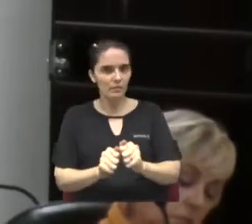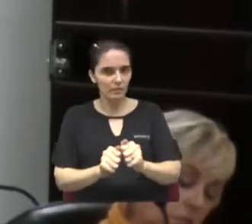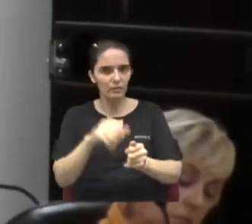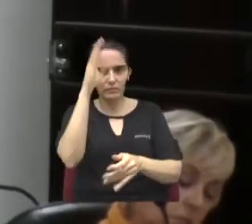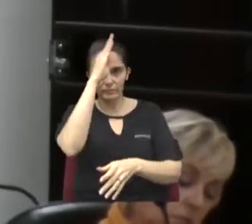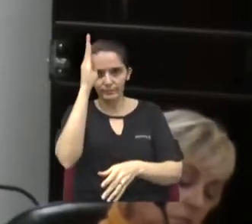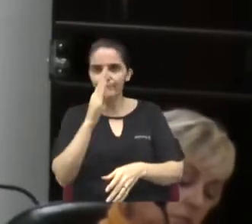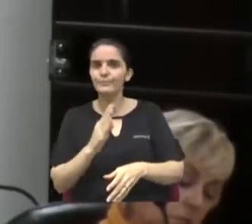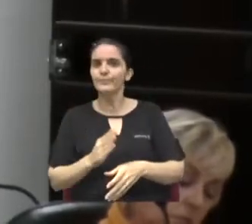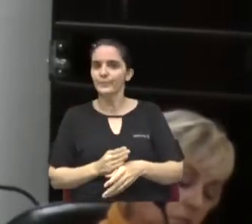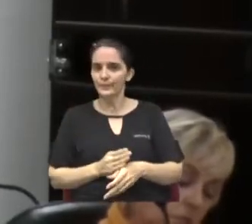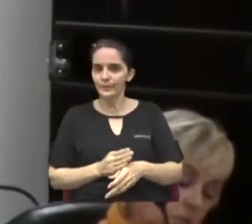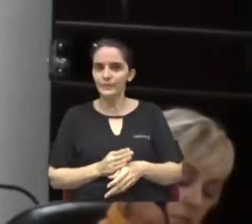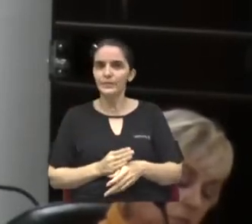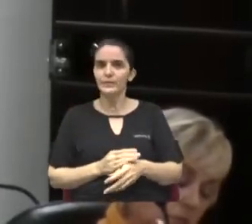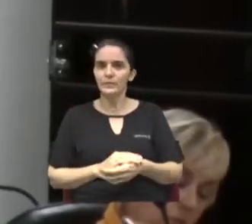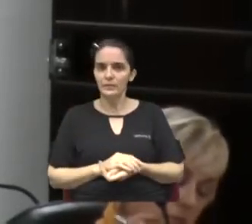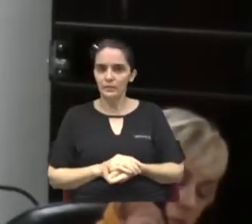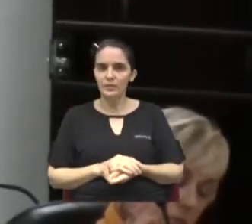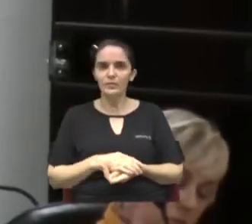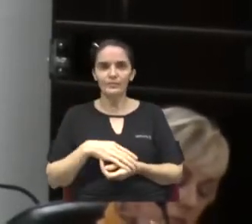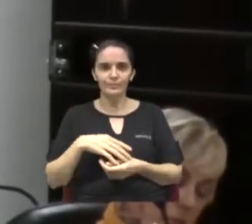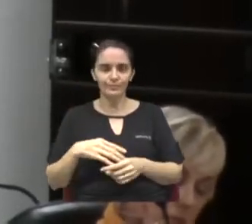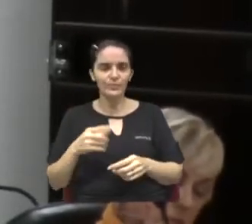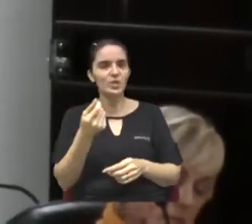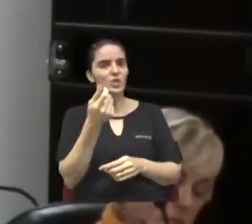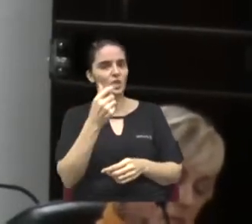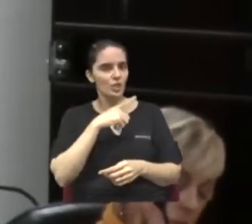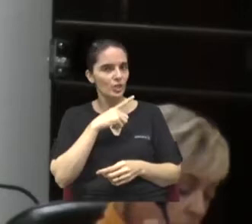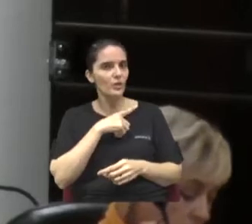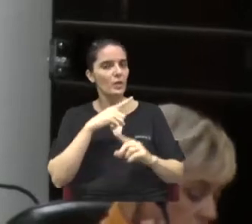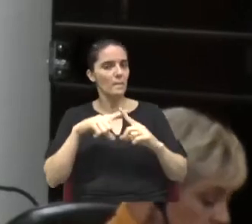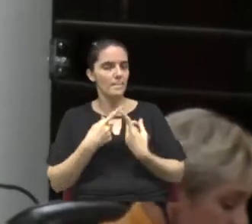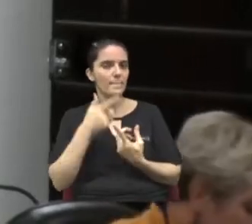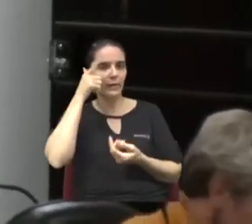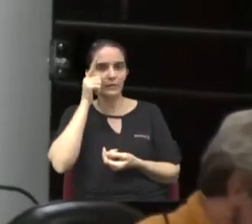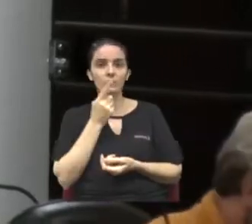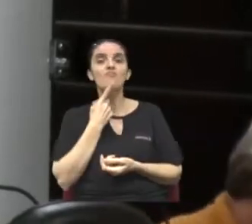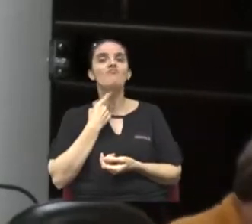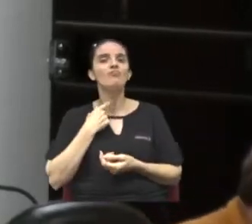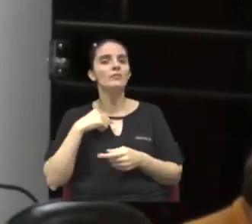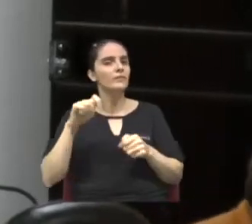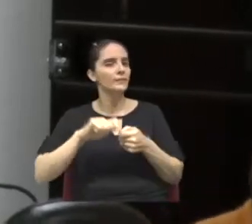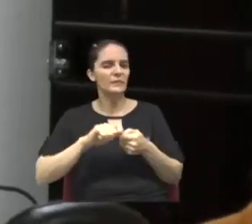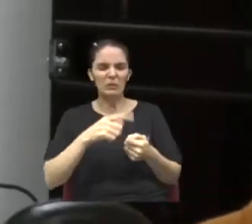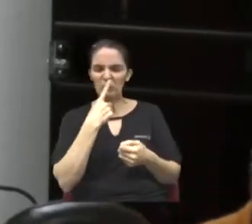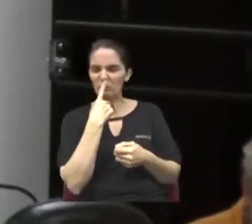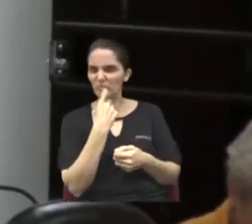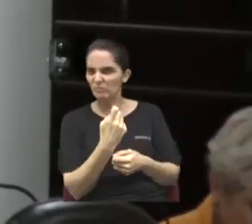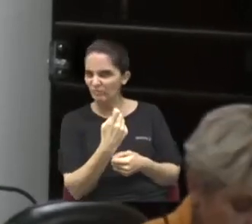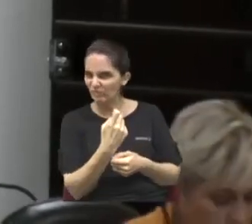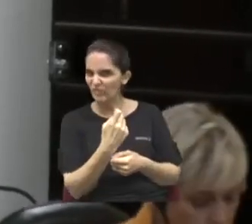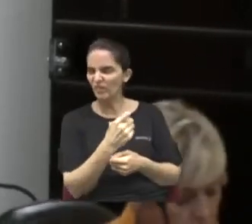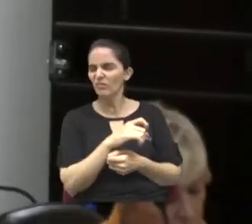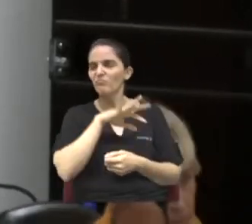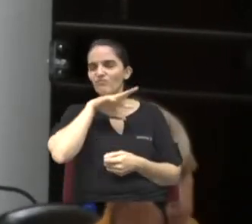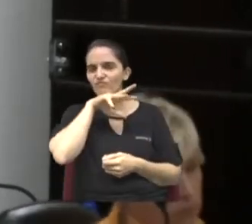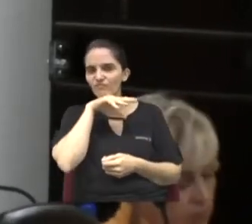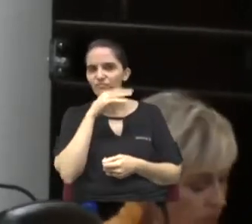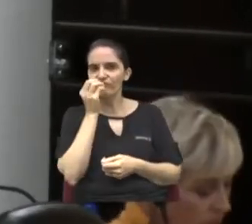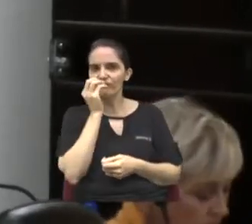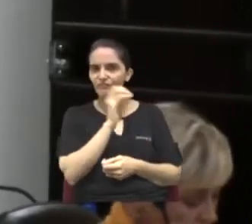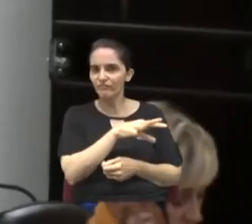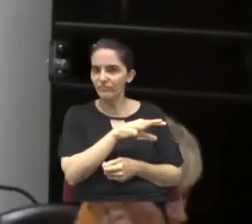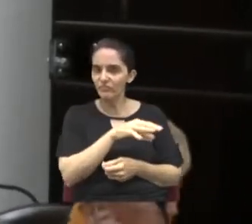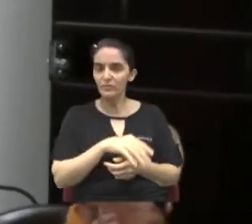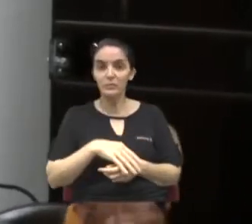Mir? O que não tem é vontade, porque o cheiro de esgoto e fezes é brincadeira daquela região. Se fosse